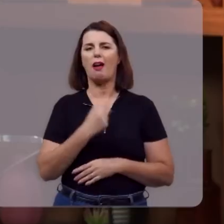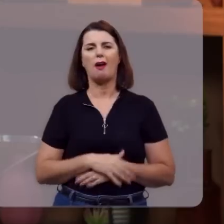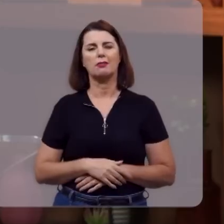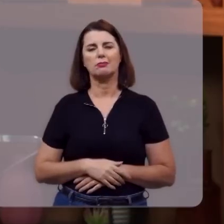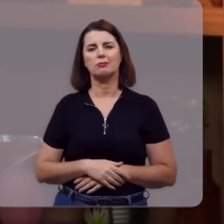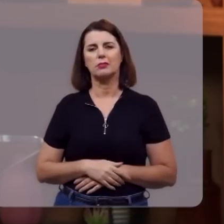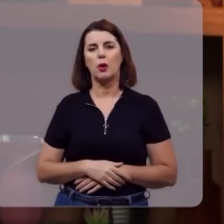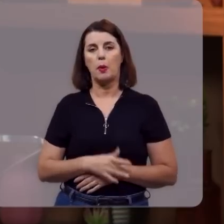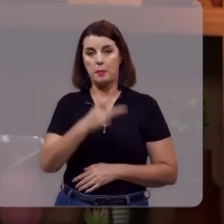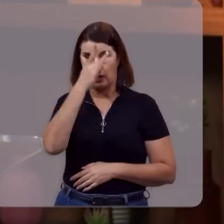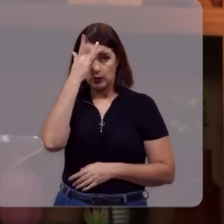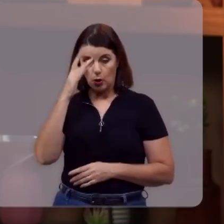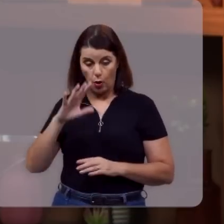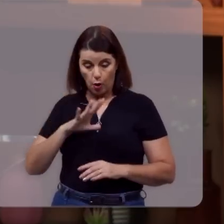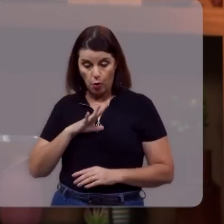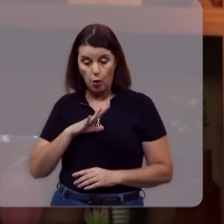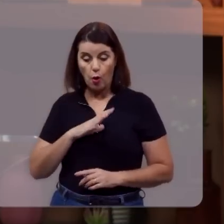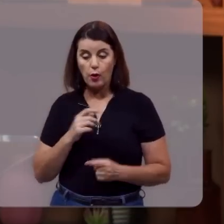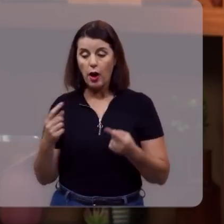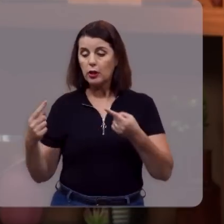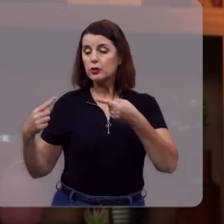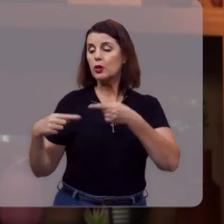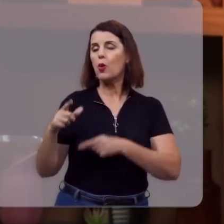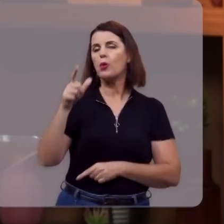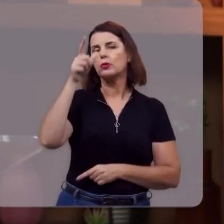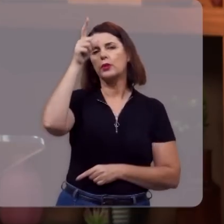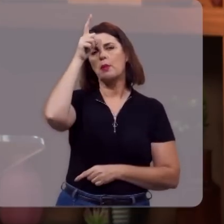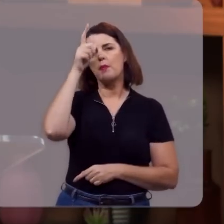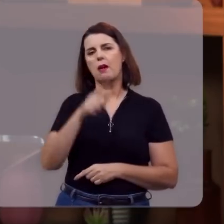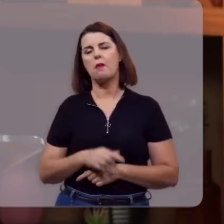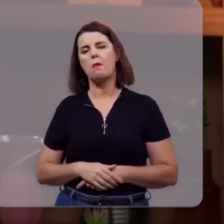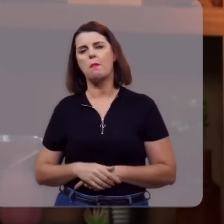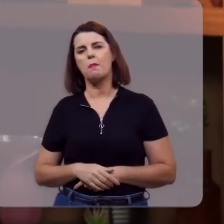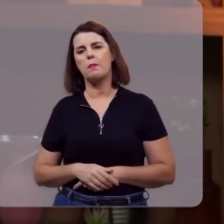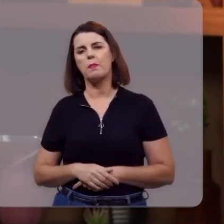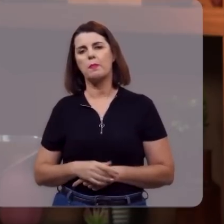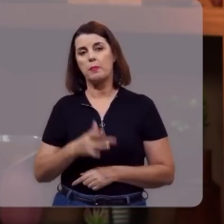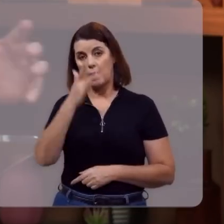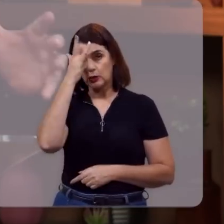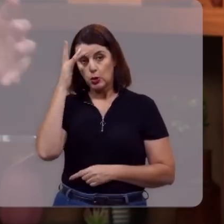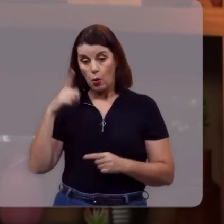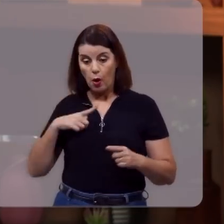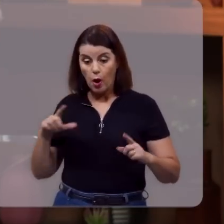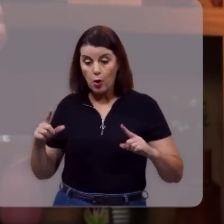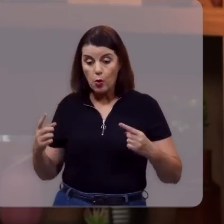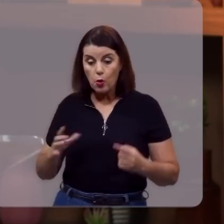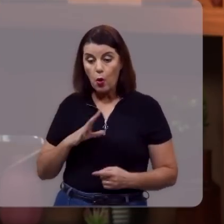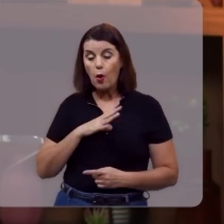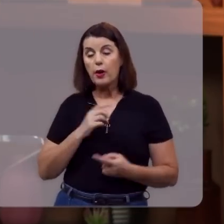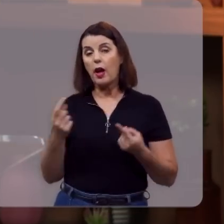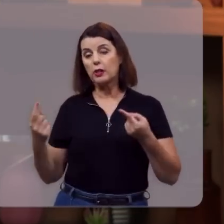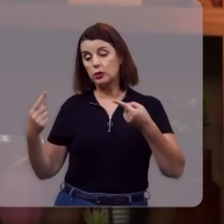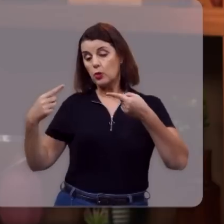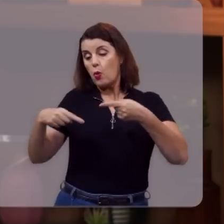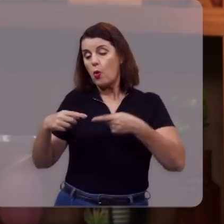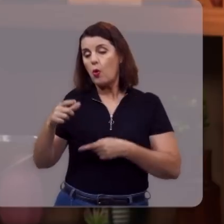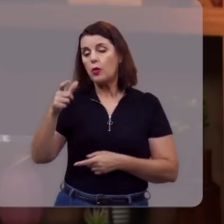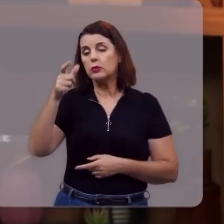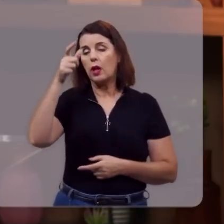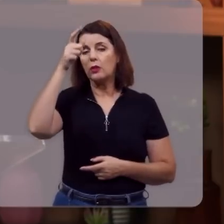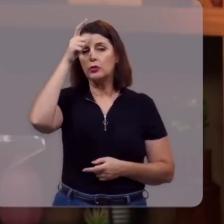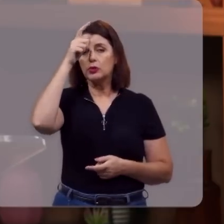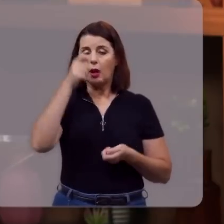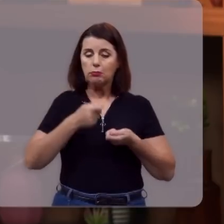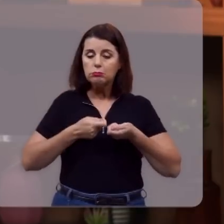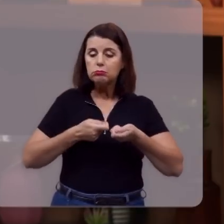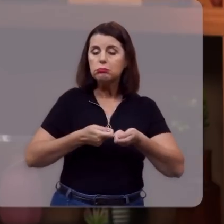Homens que tenham coragem de confrontar as fortalezas do mal. Homens que tenham coragem de enfrentar todas as hostes do mal.